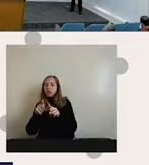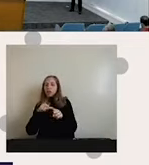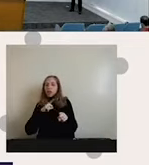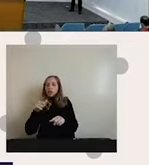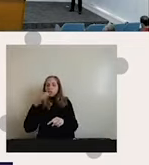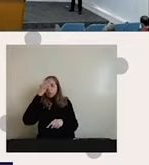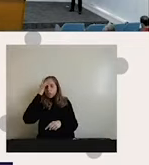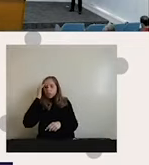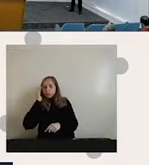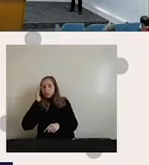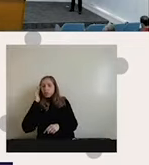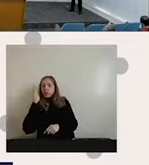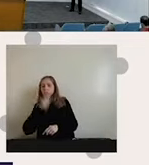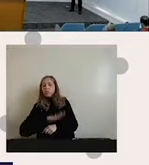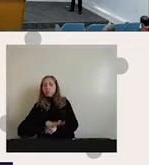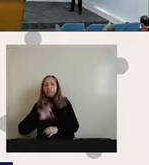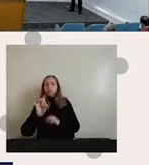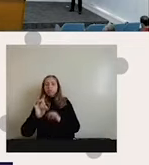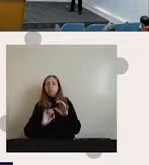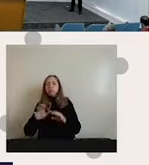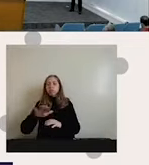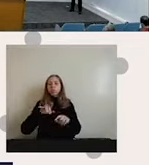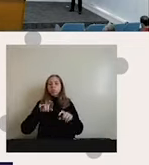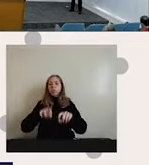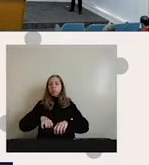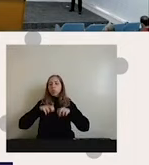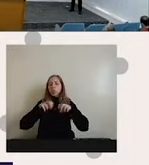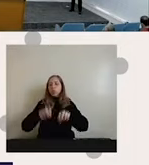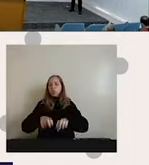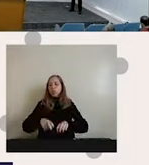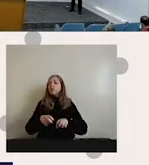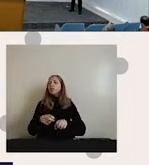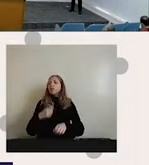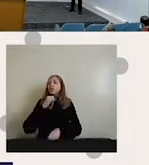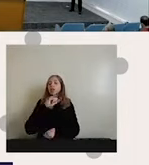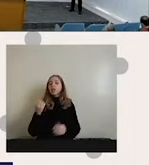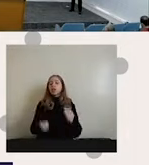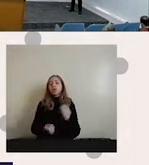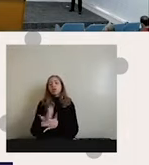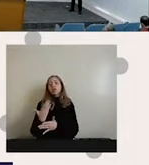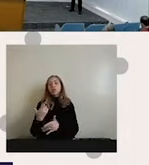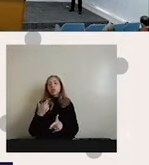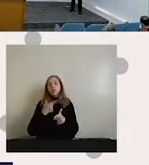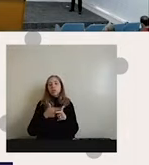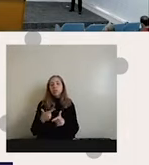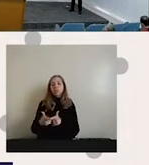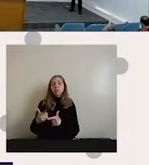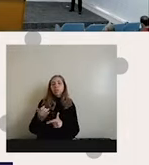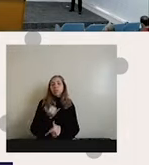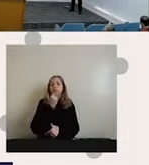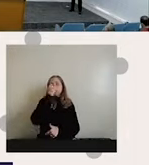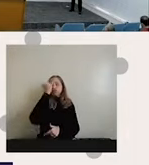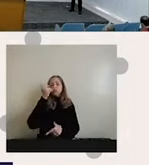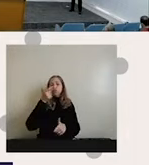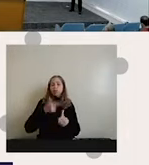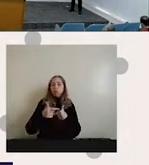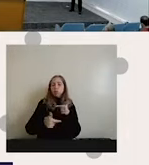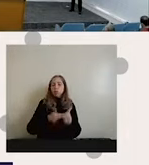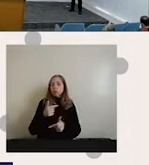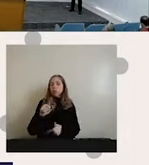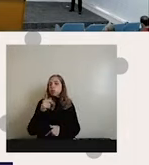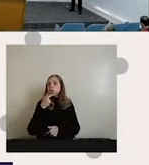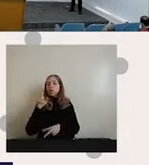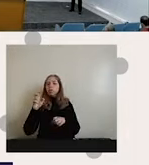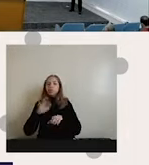rural. Então, quando a gente pega os dados do INSS de acidentes de trabalho, não fala, por exemplo, de doenças relacionadas